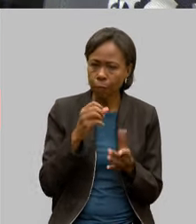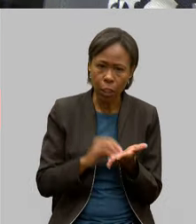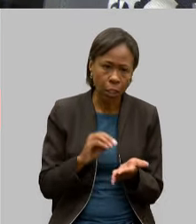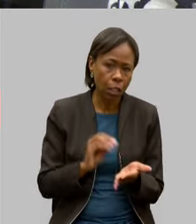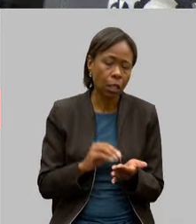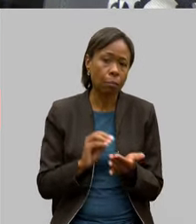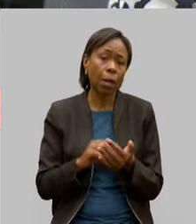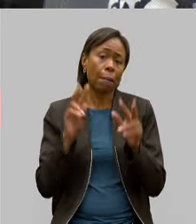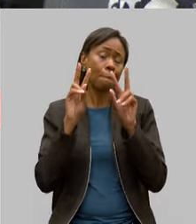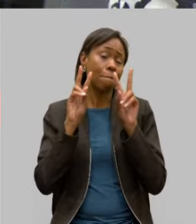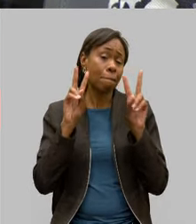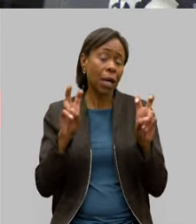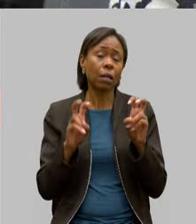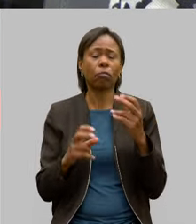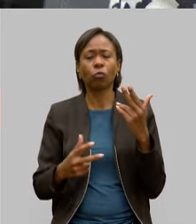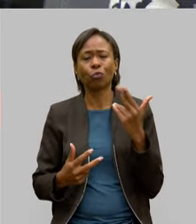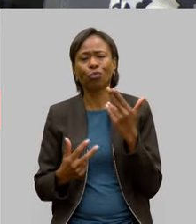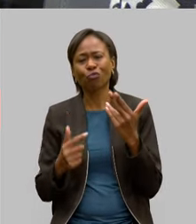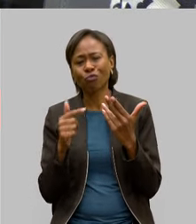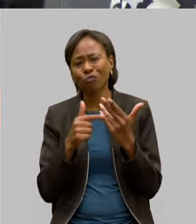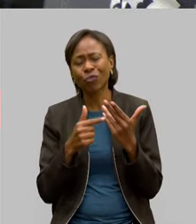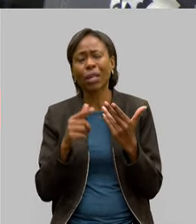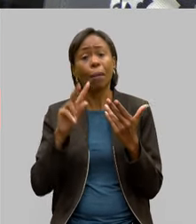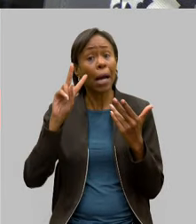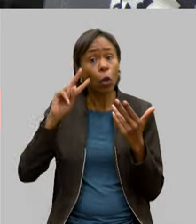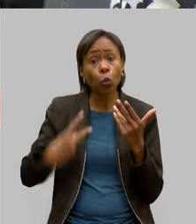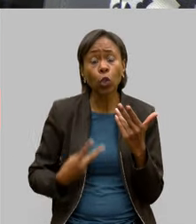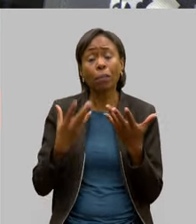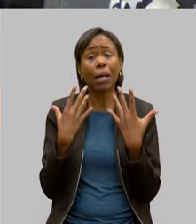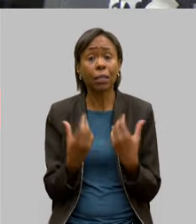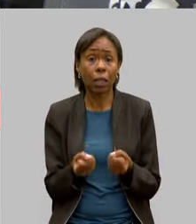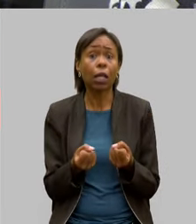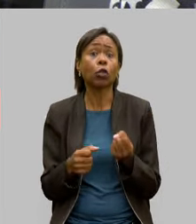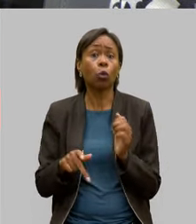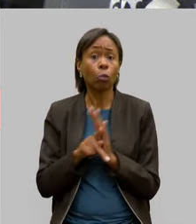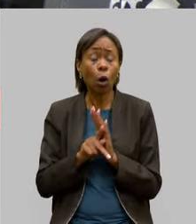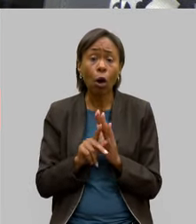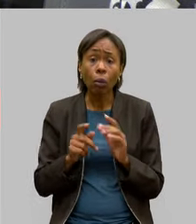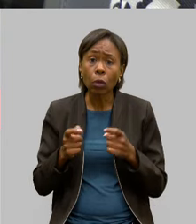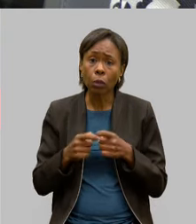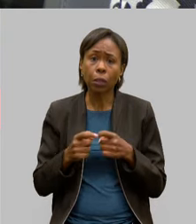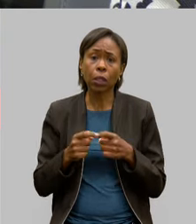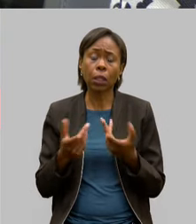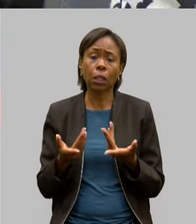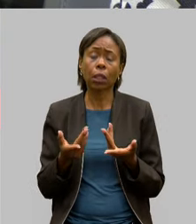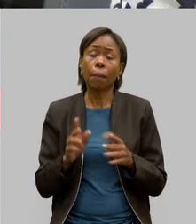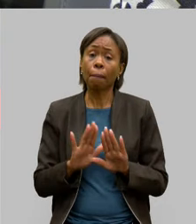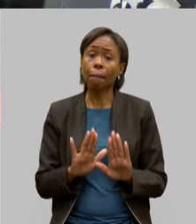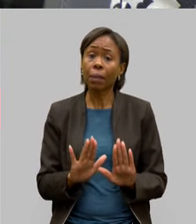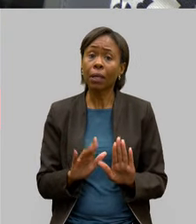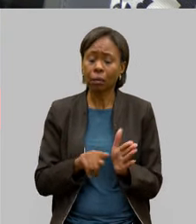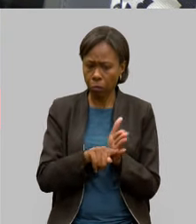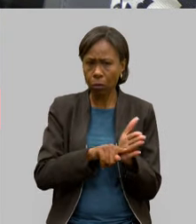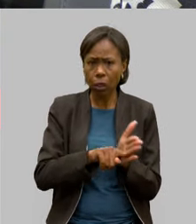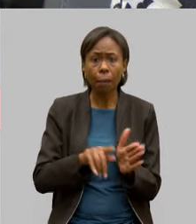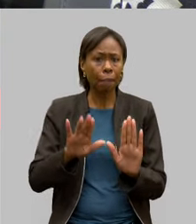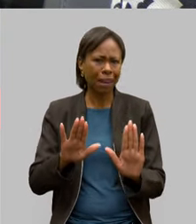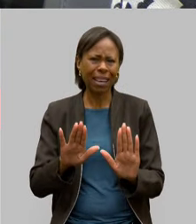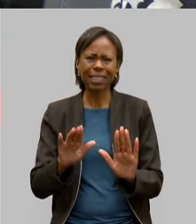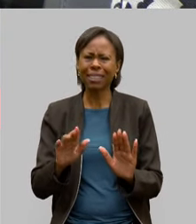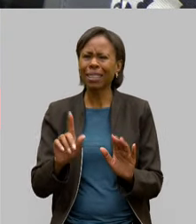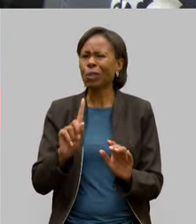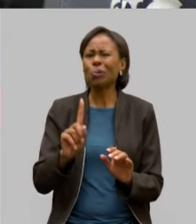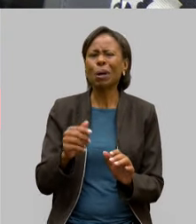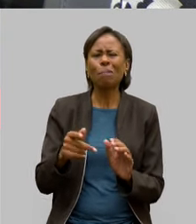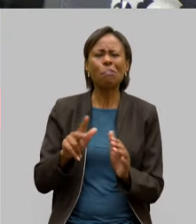ser eh reconhecido cientificamente mas que não seja um Palco político um Palco